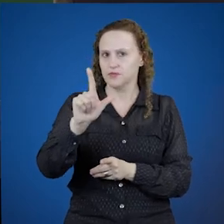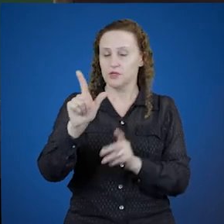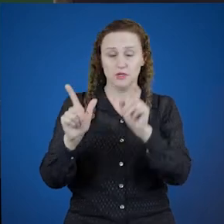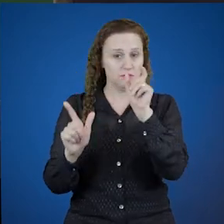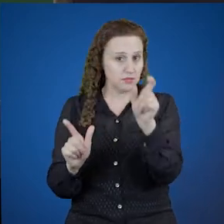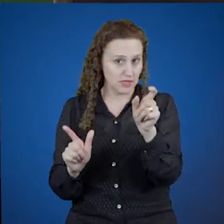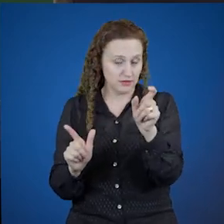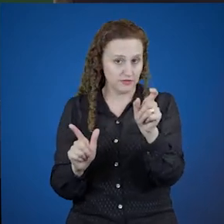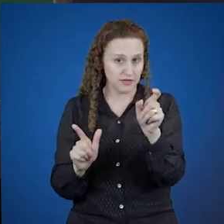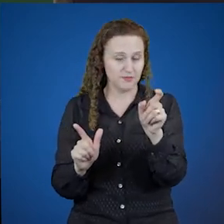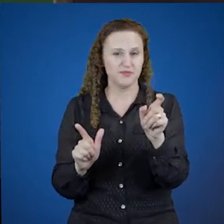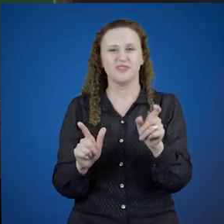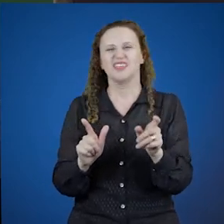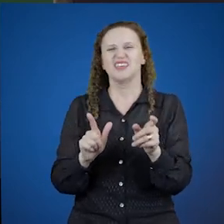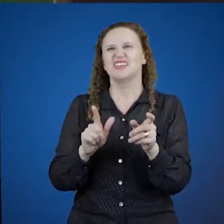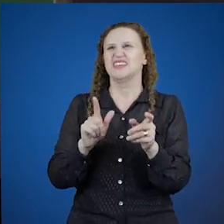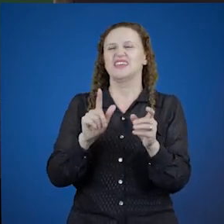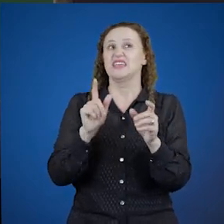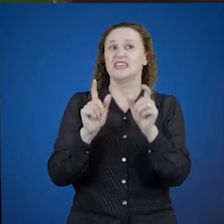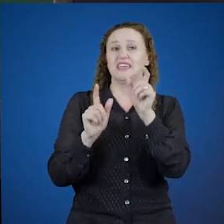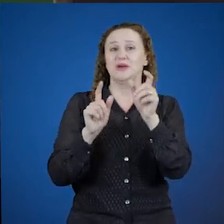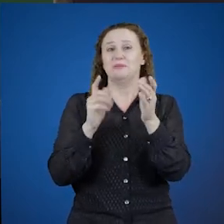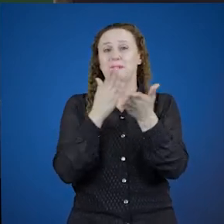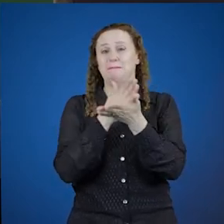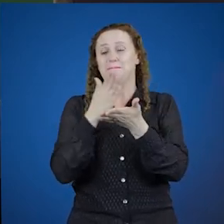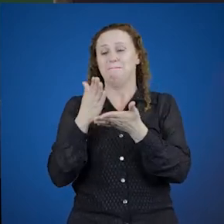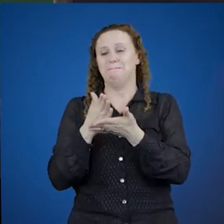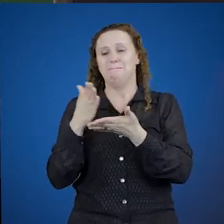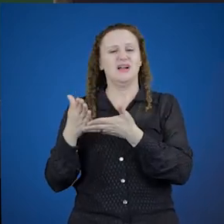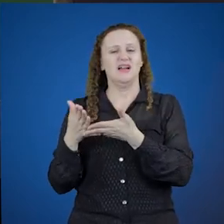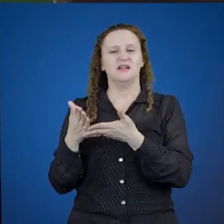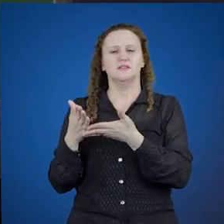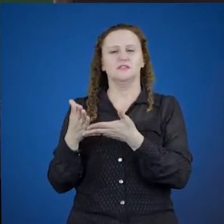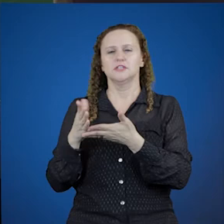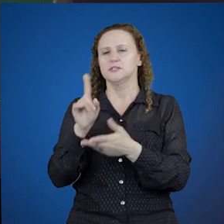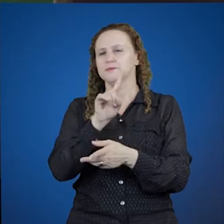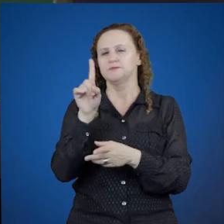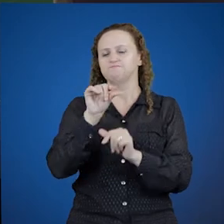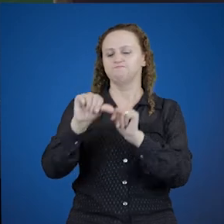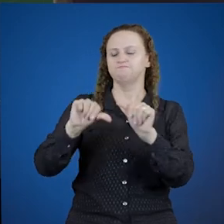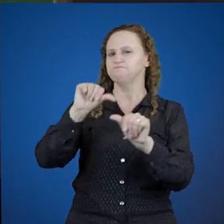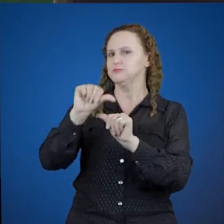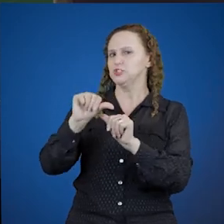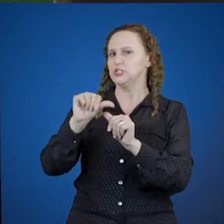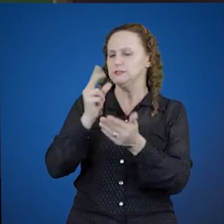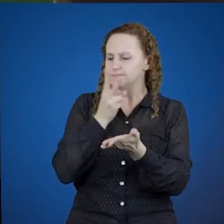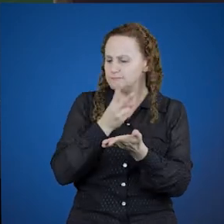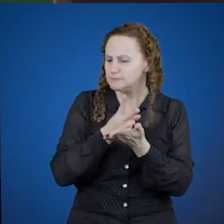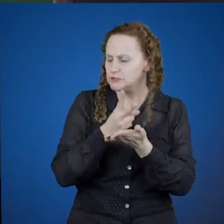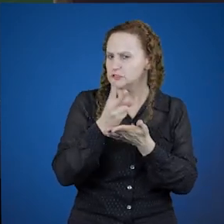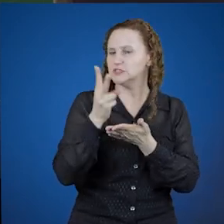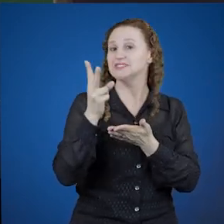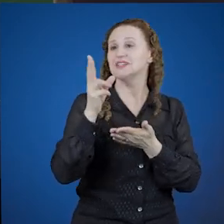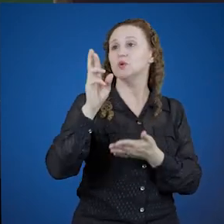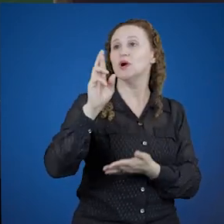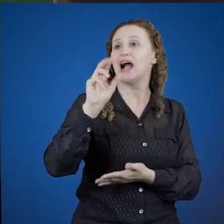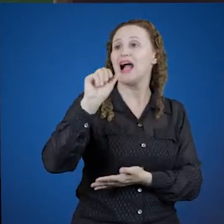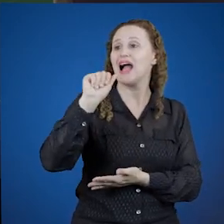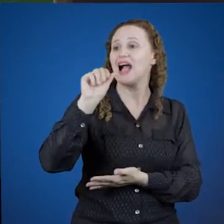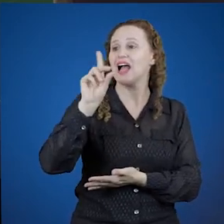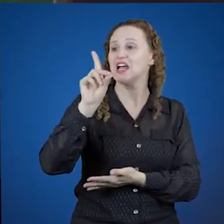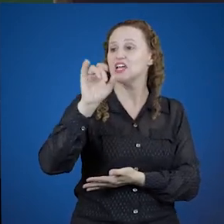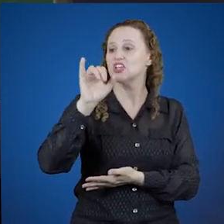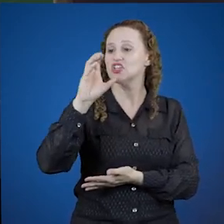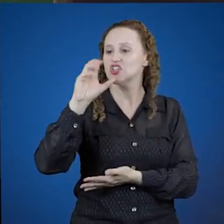palavra é aquela parte invariável a parte que não muda da palavra então se eu quero encontrar o radical da palavra